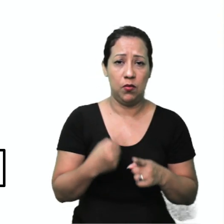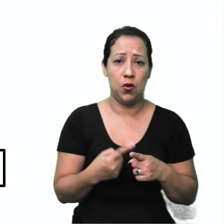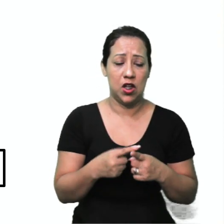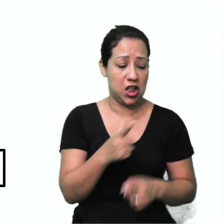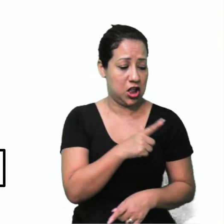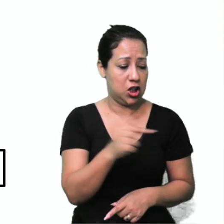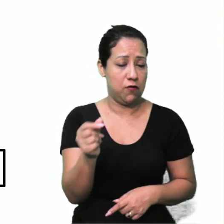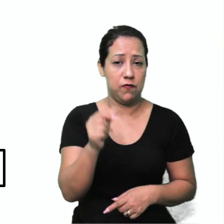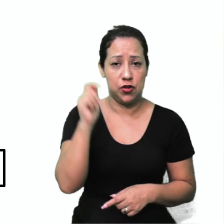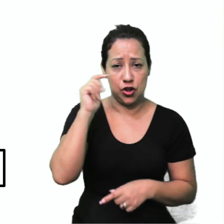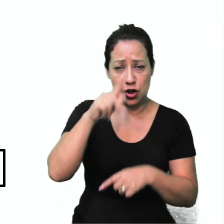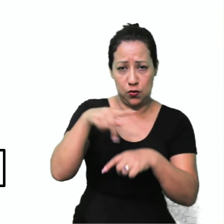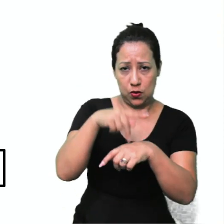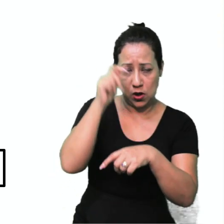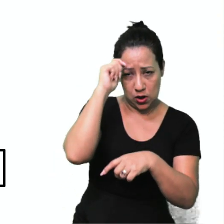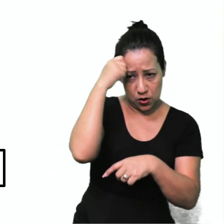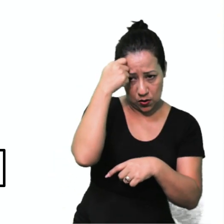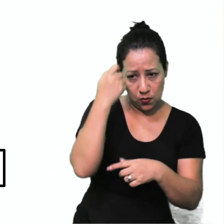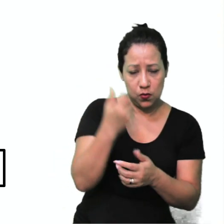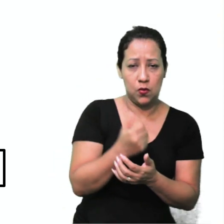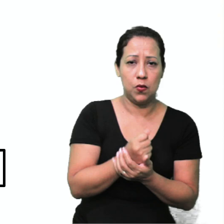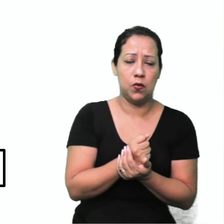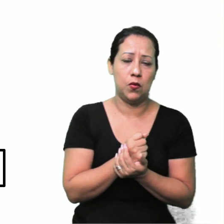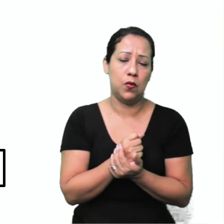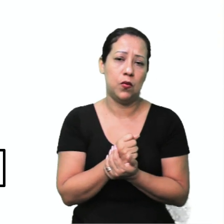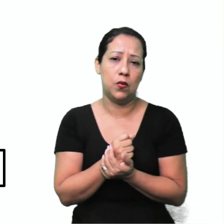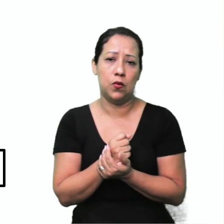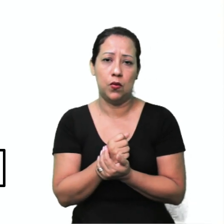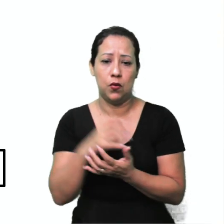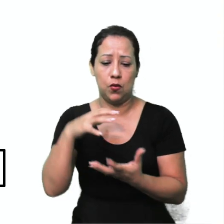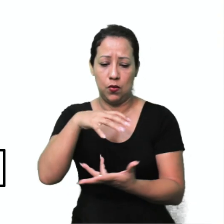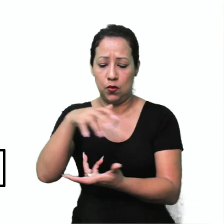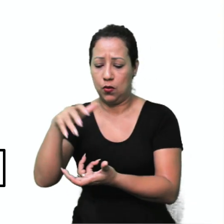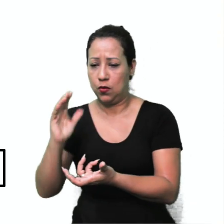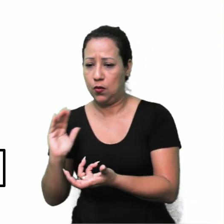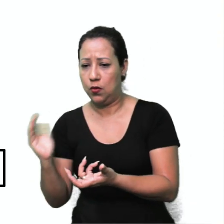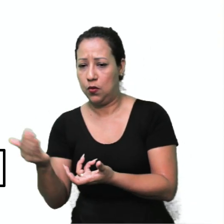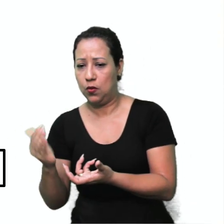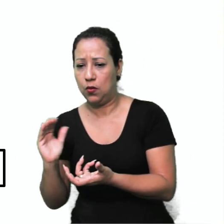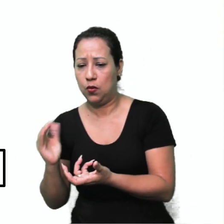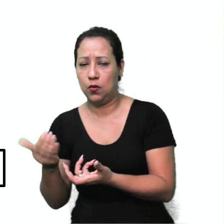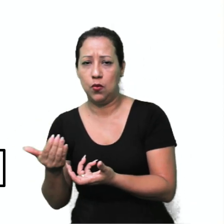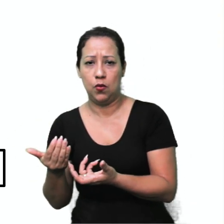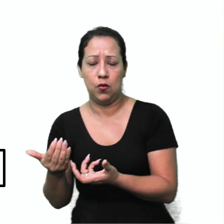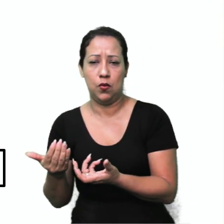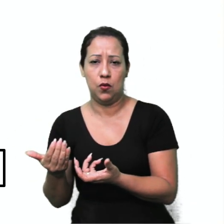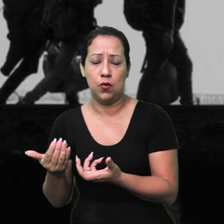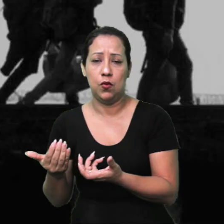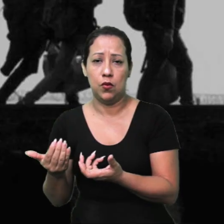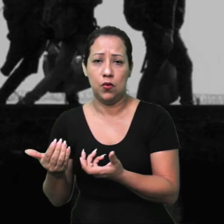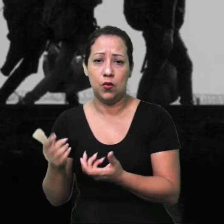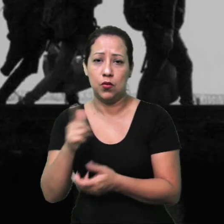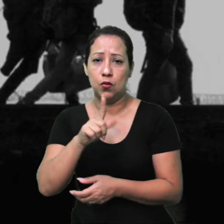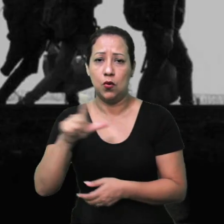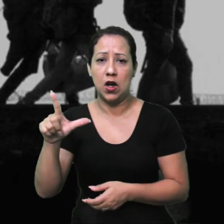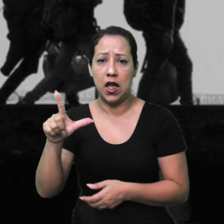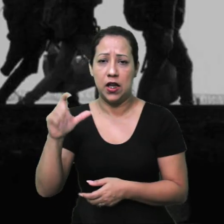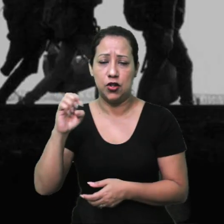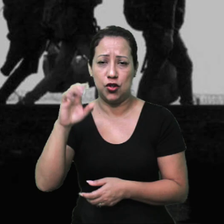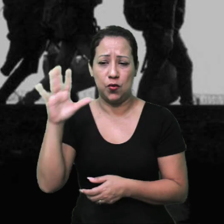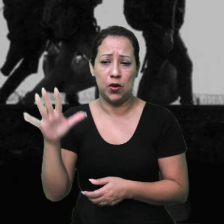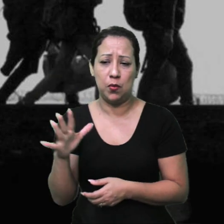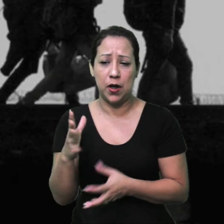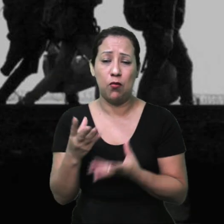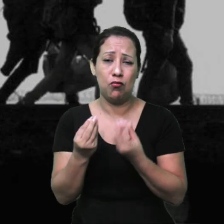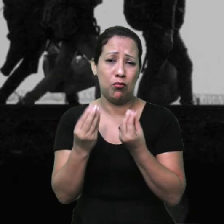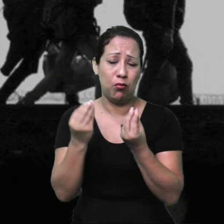da África, do Oriente Médio, do leste europeu. Isso é tanta gente que